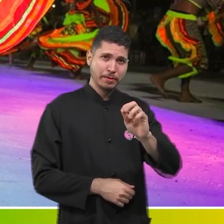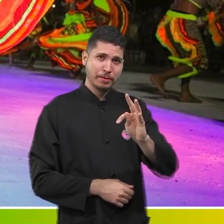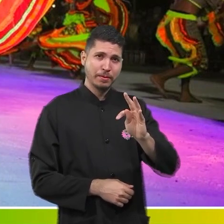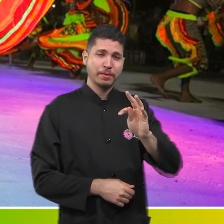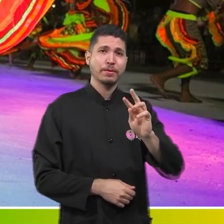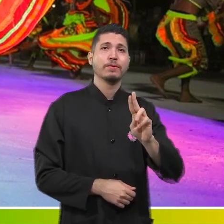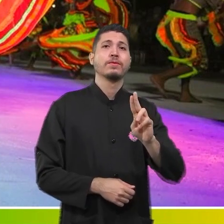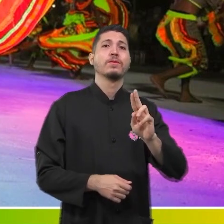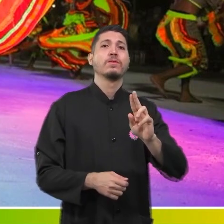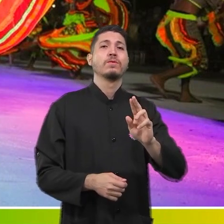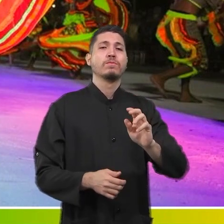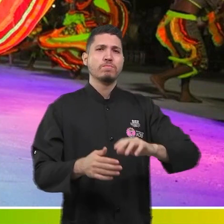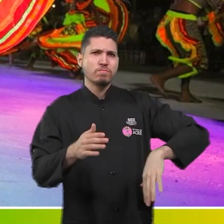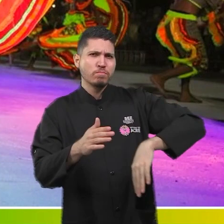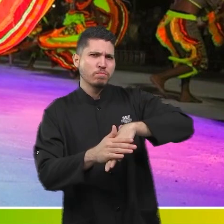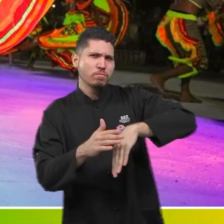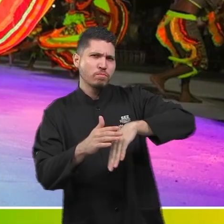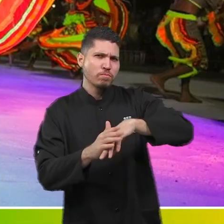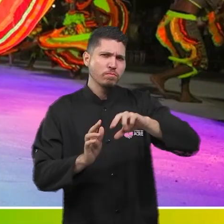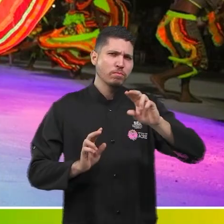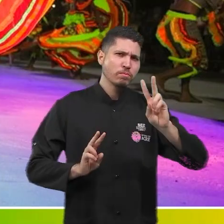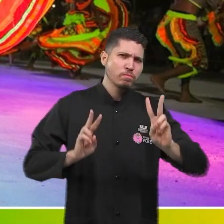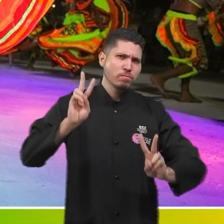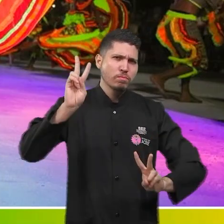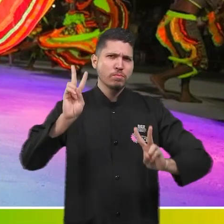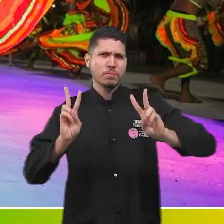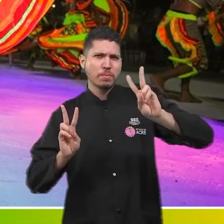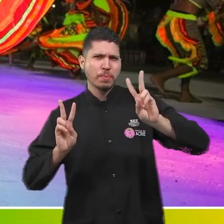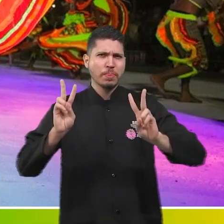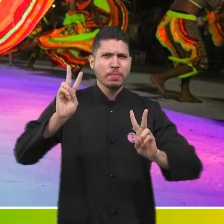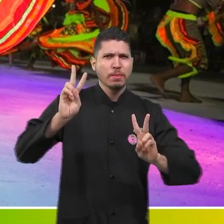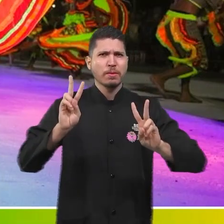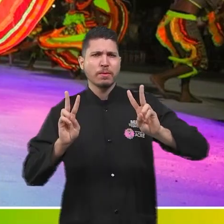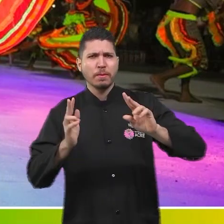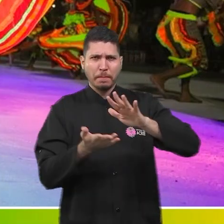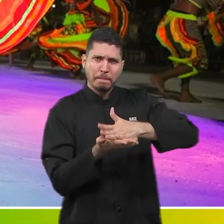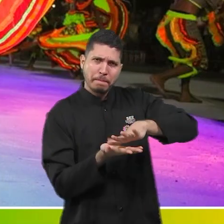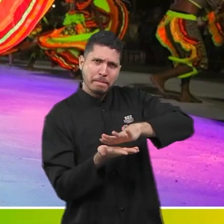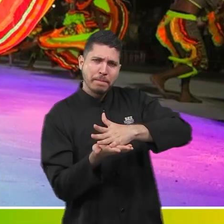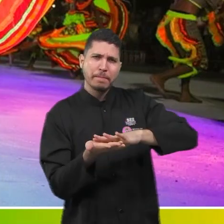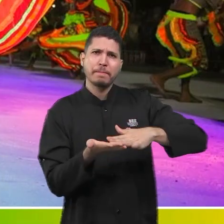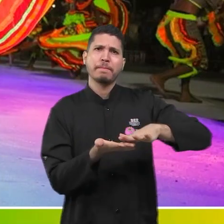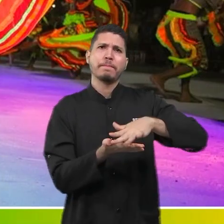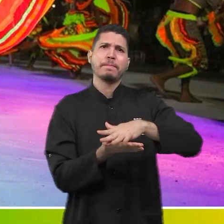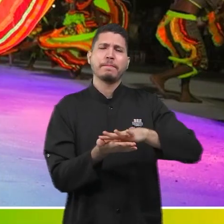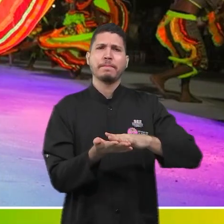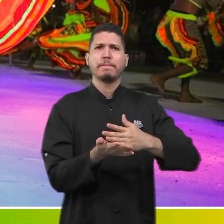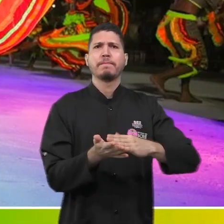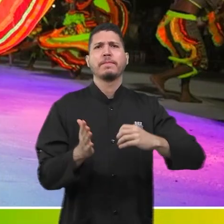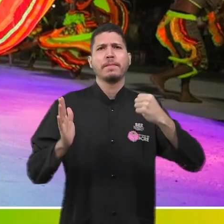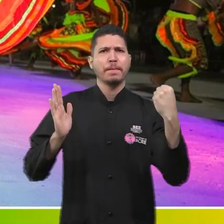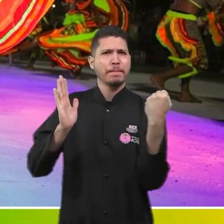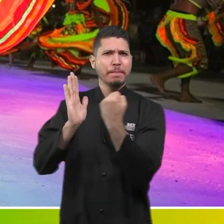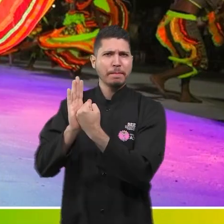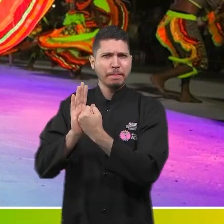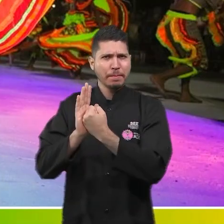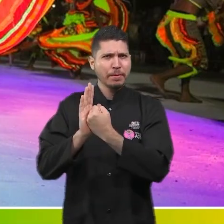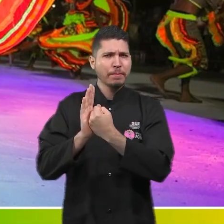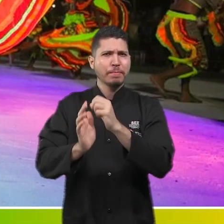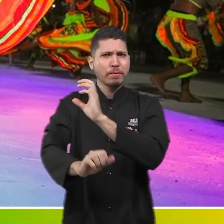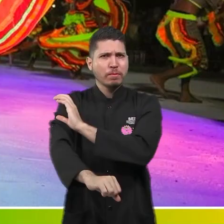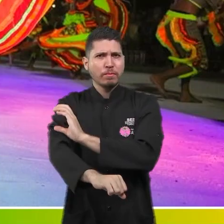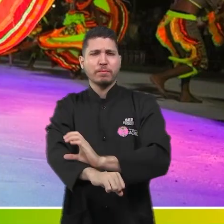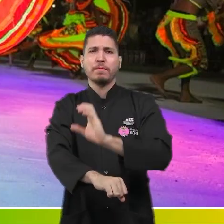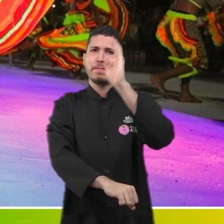a gente tem o carnaval, o samba, inclusive, que é patrimônio da cultura brasileira. Então,